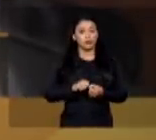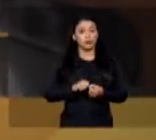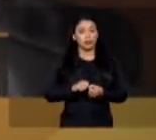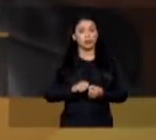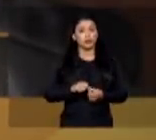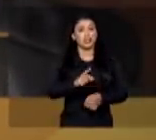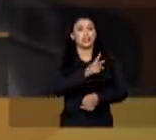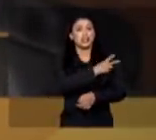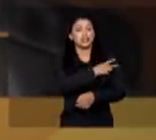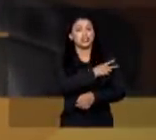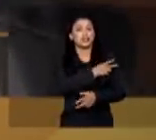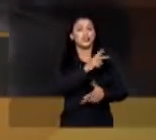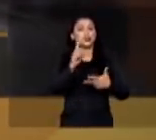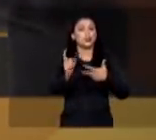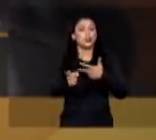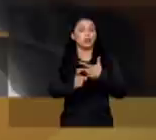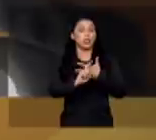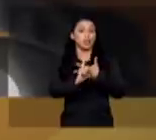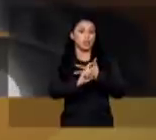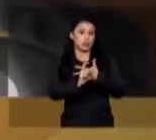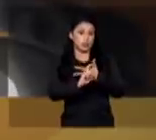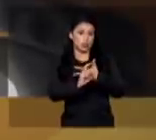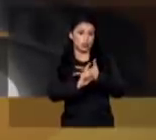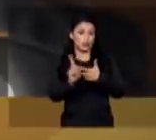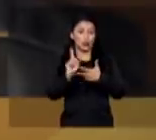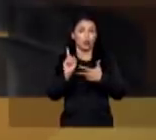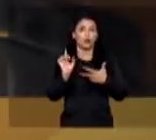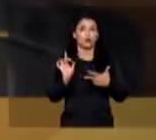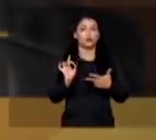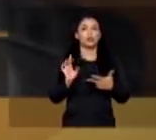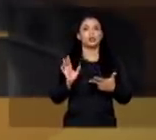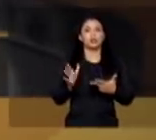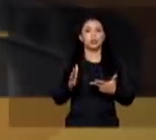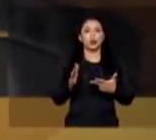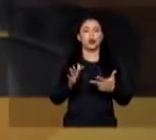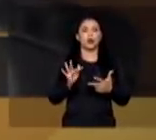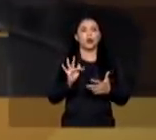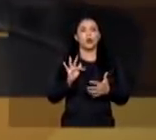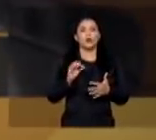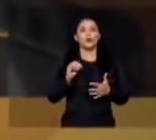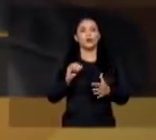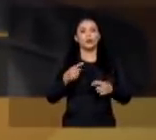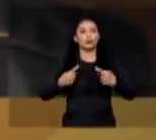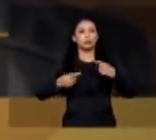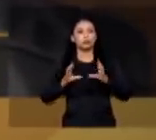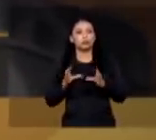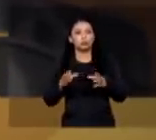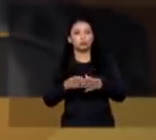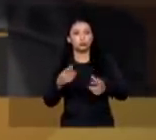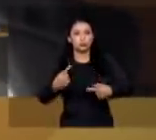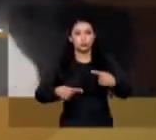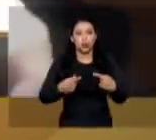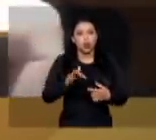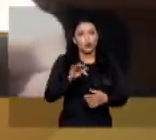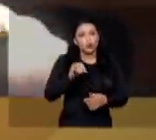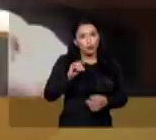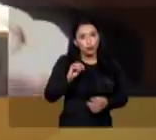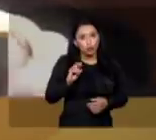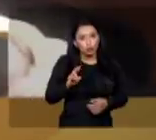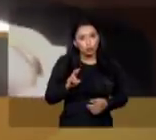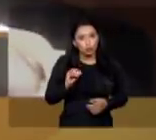da chefia do Poder Executivo. Não se trata de estabelecer nenhum foro de atração,